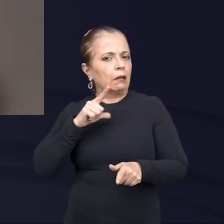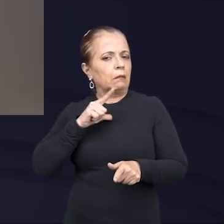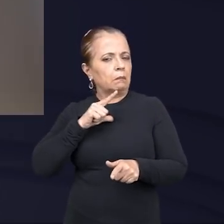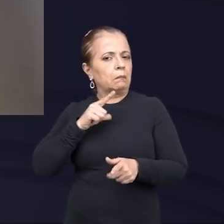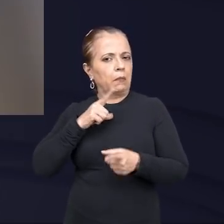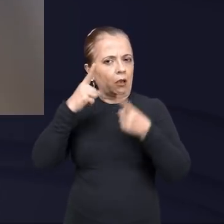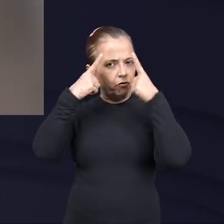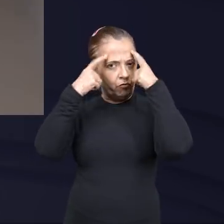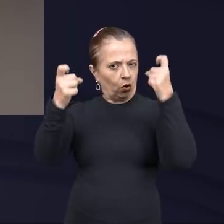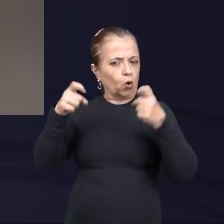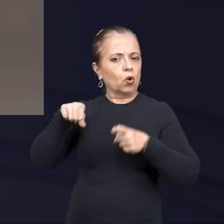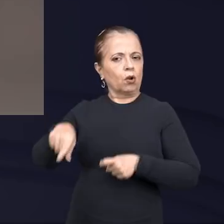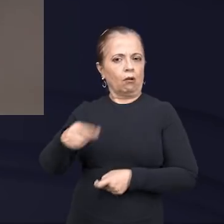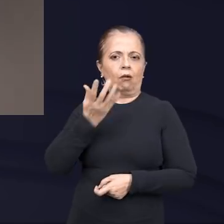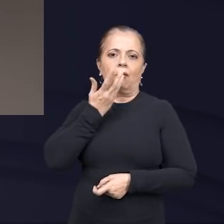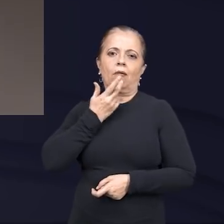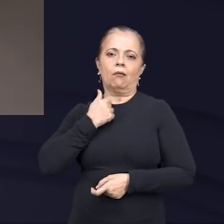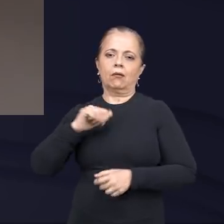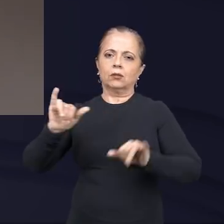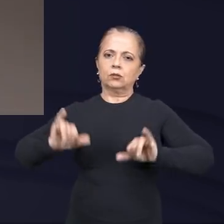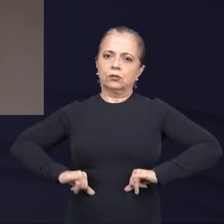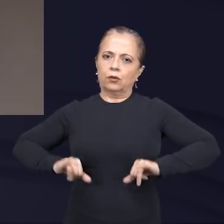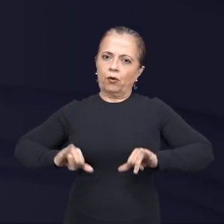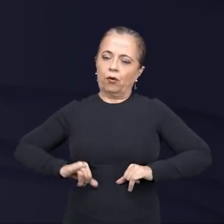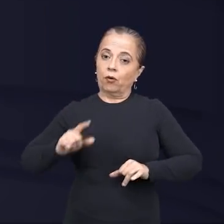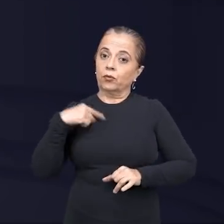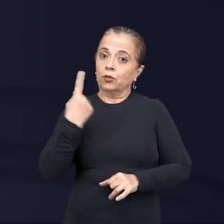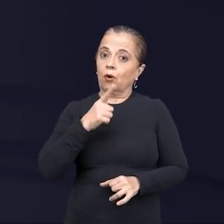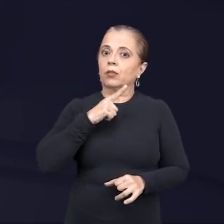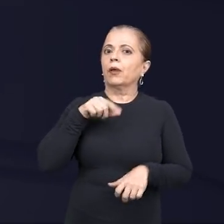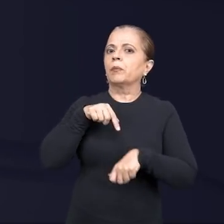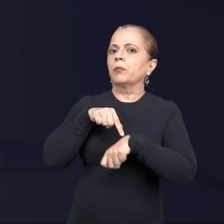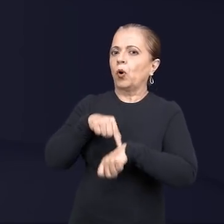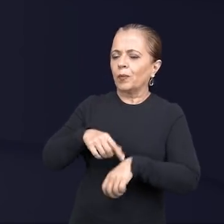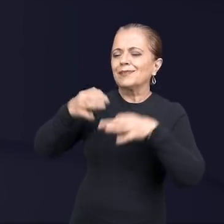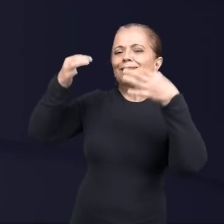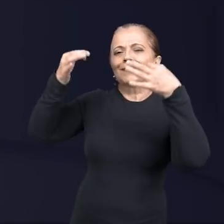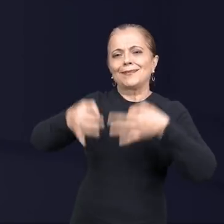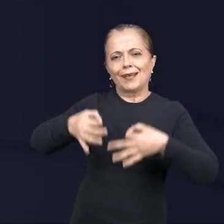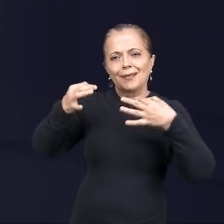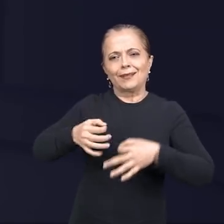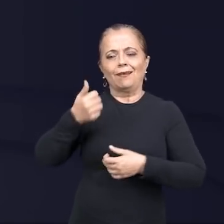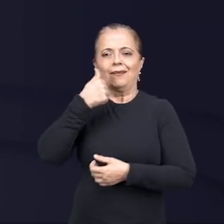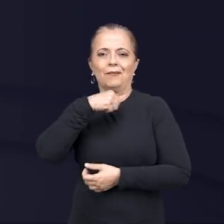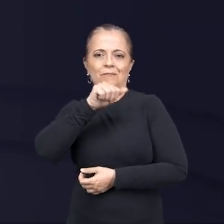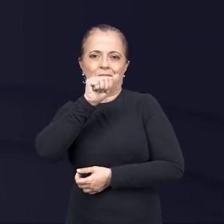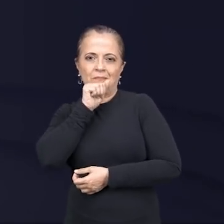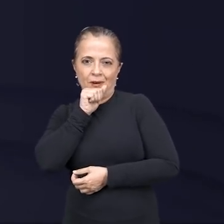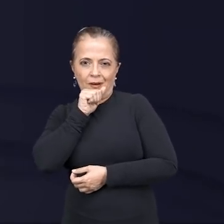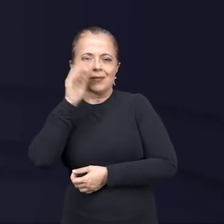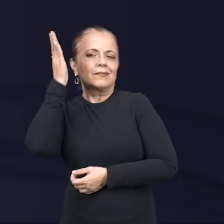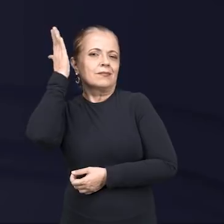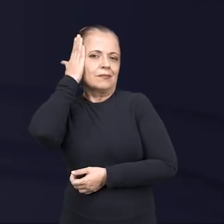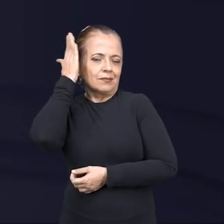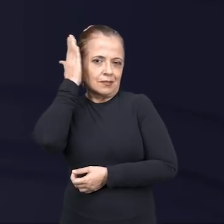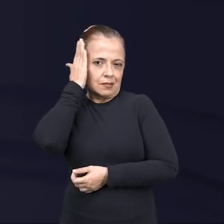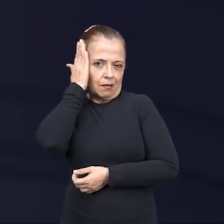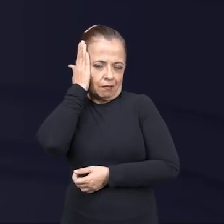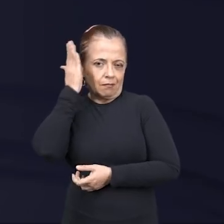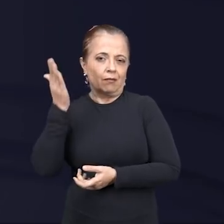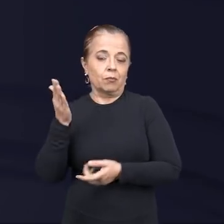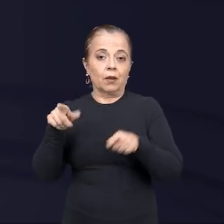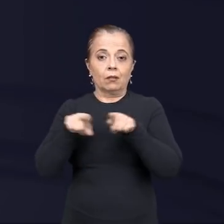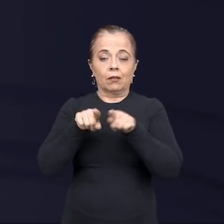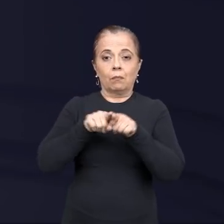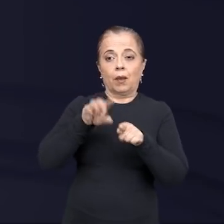agressões que ele tinha sofrido, e a gente tem, nesse momento, a certeza que tanto a mãe, né, a investigada